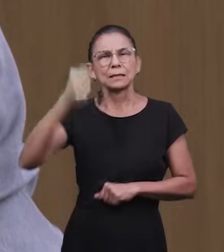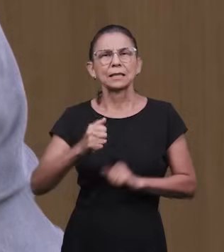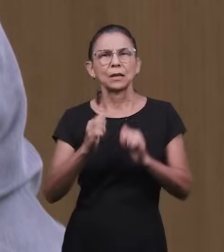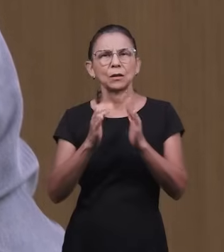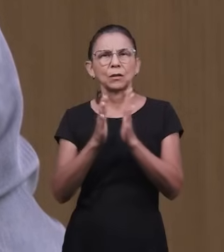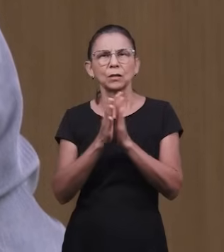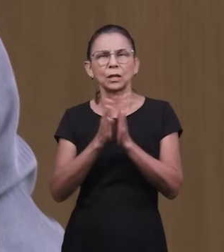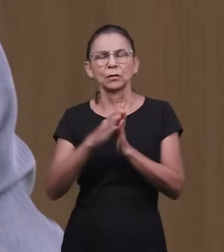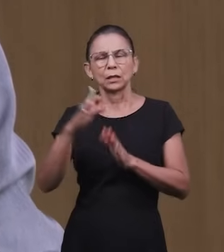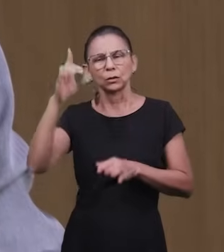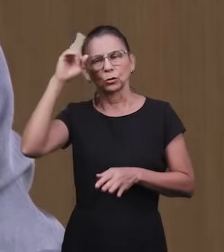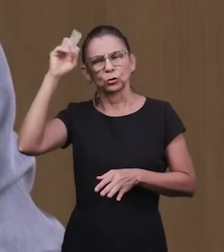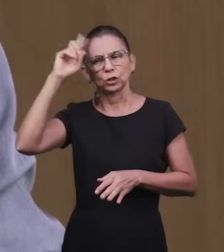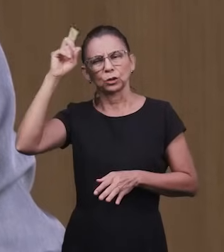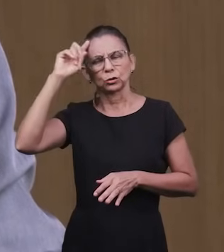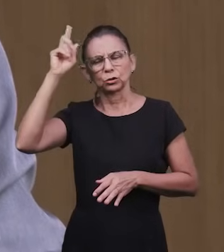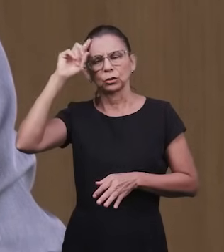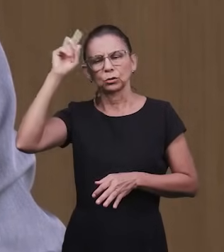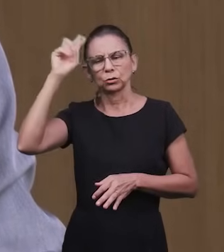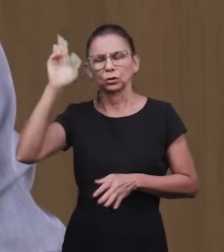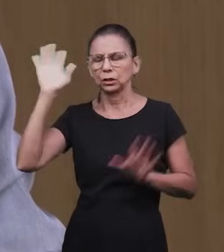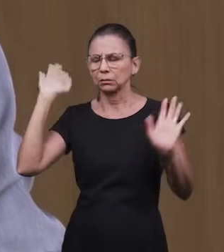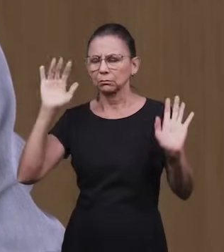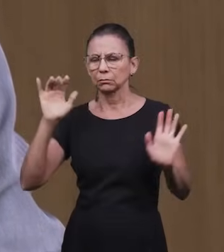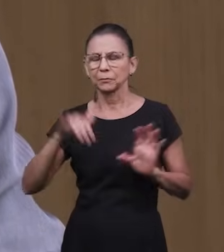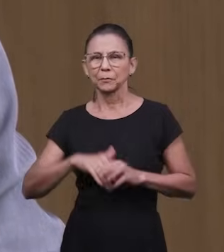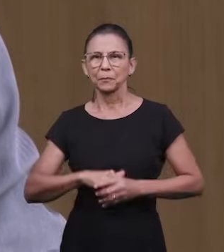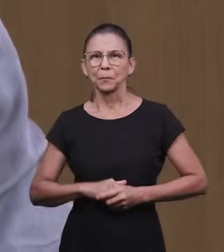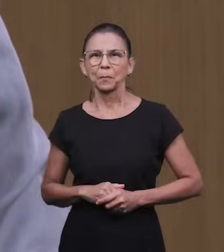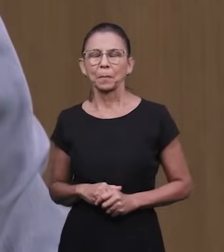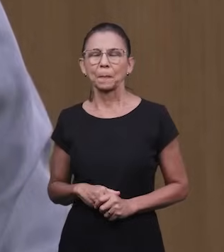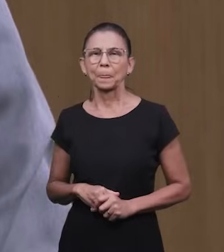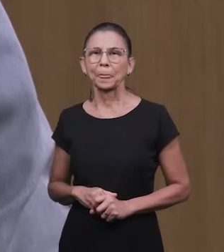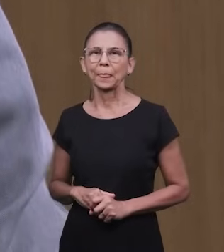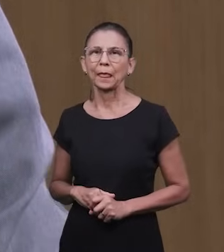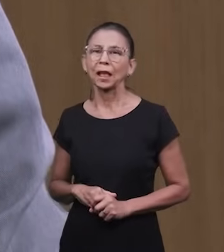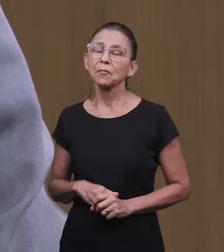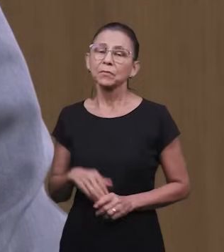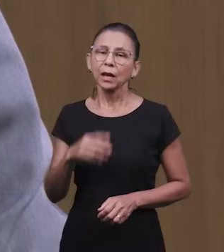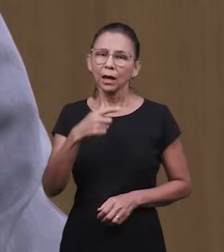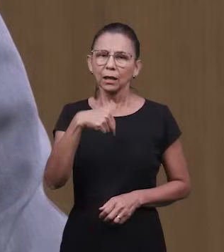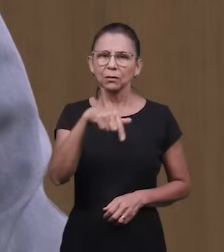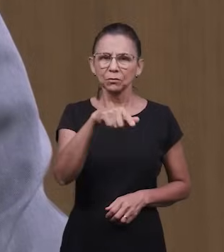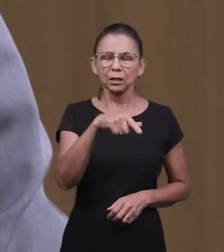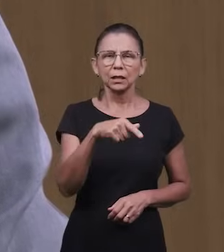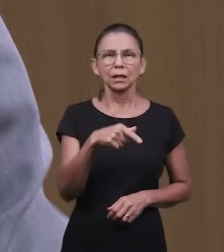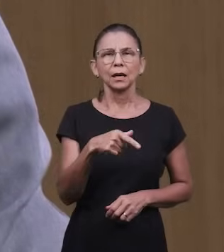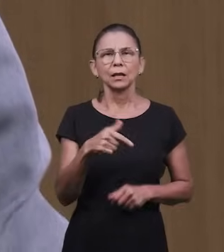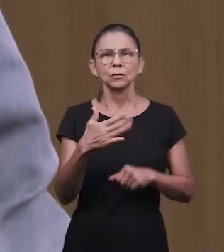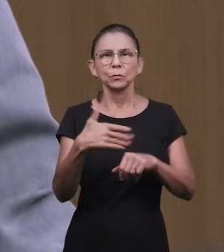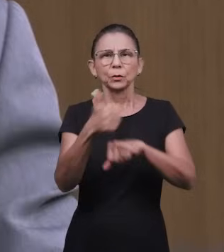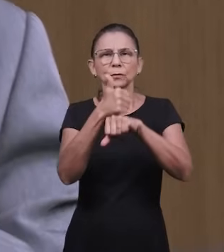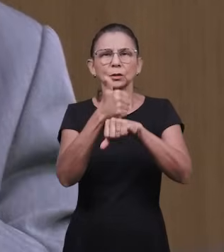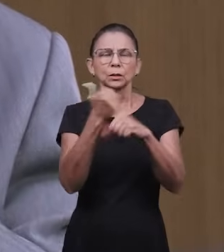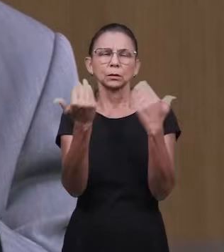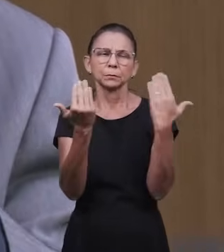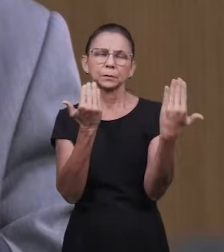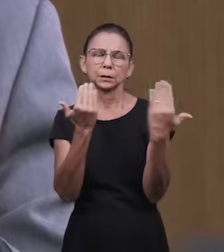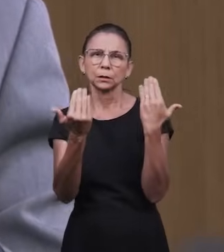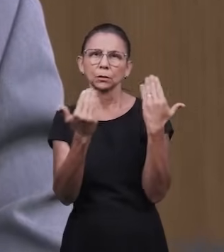mentalidade, né? Ela foi, fez, e quando ela saiu daquela consulta, em vez